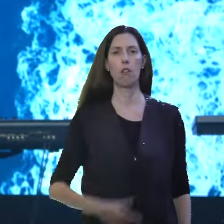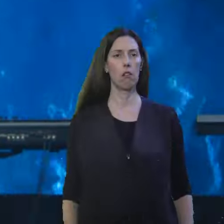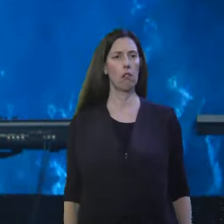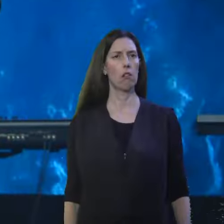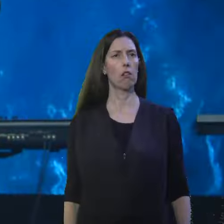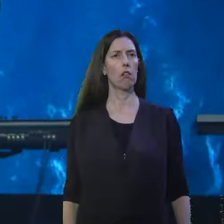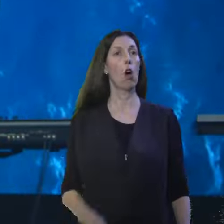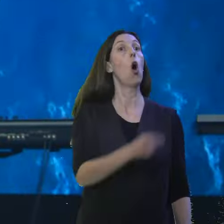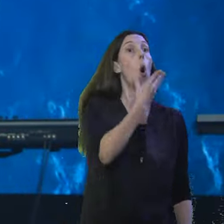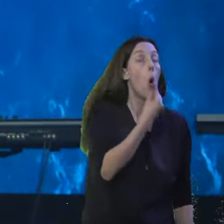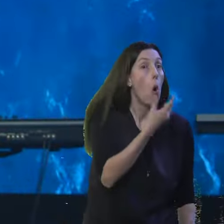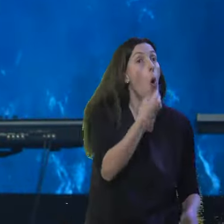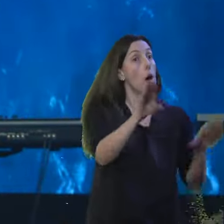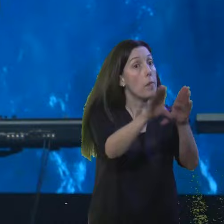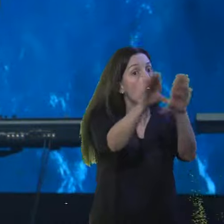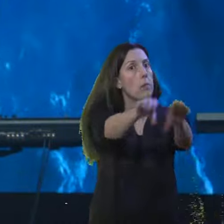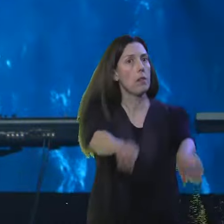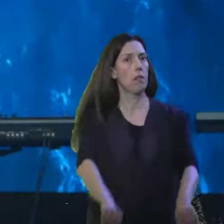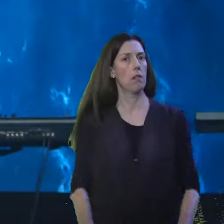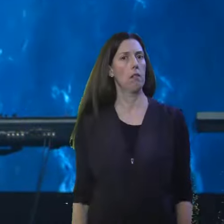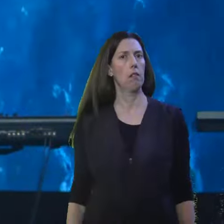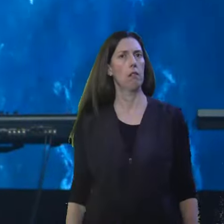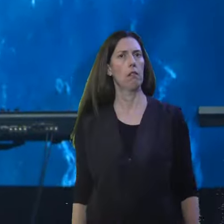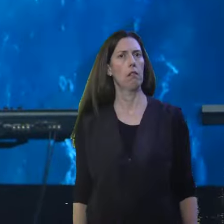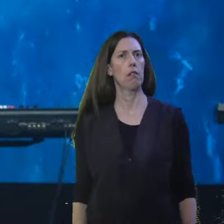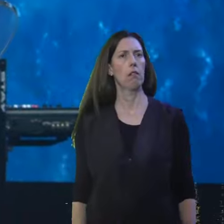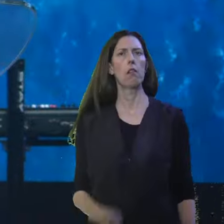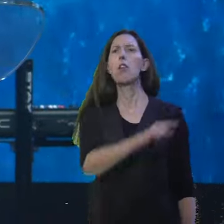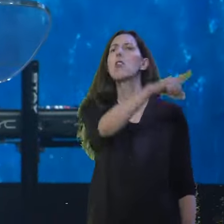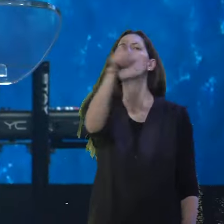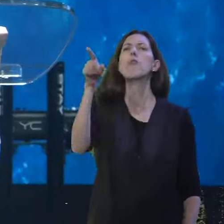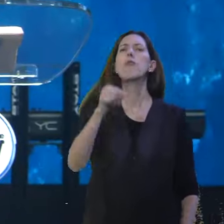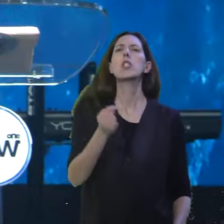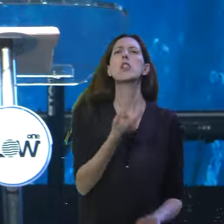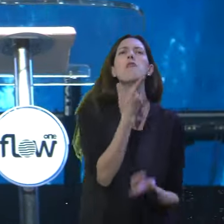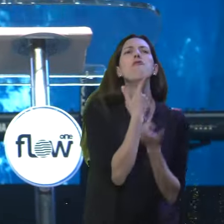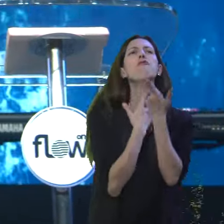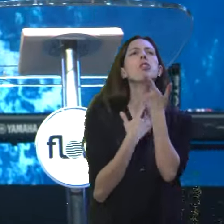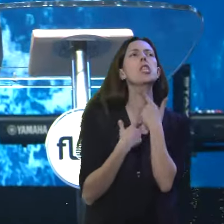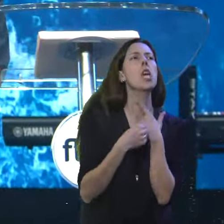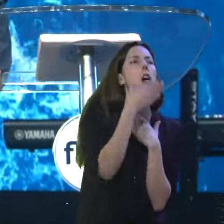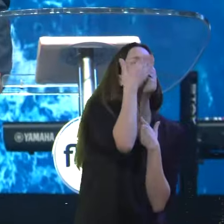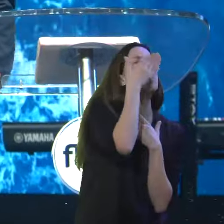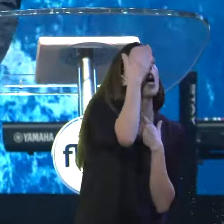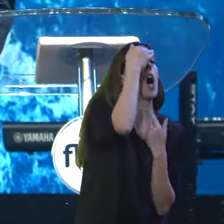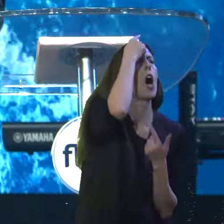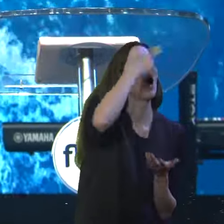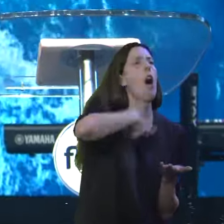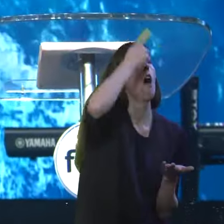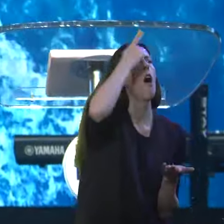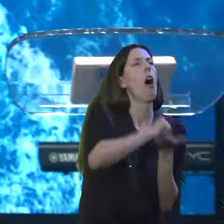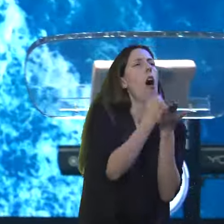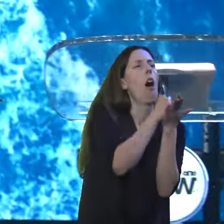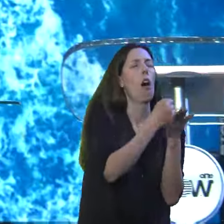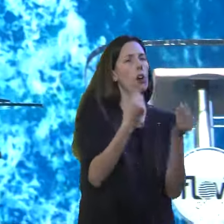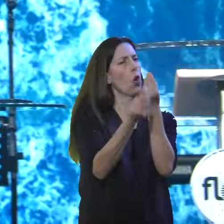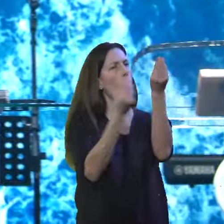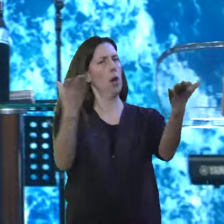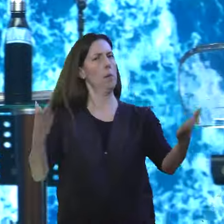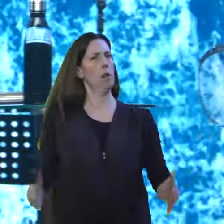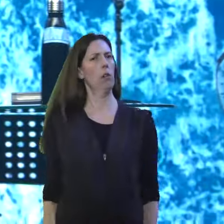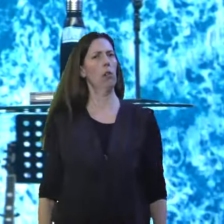Isso serve para os homens também. Até quando o seu desejo pela pornografia vai te controlar? Porque se a mulher, é